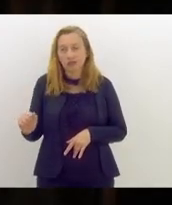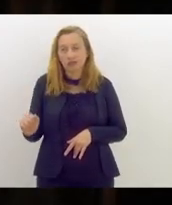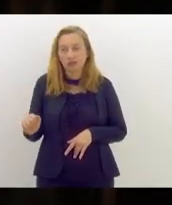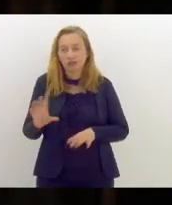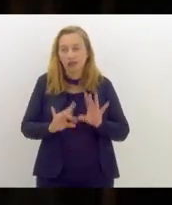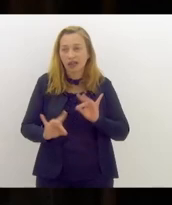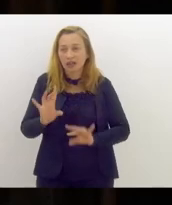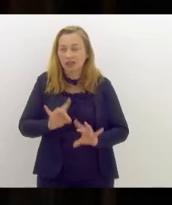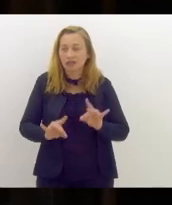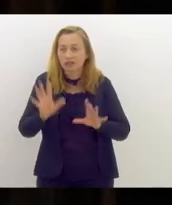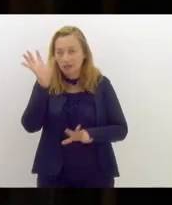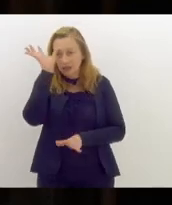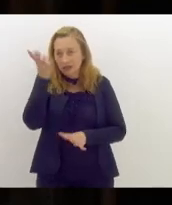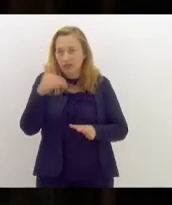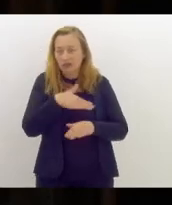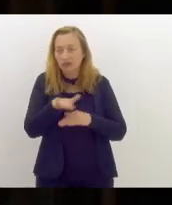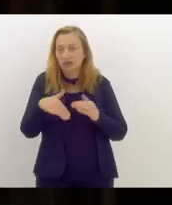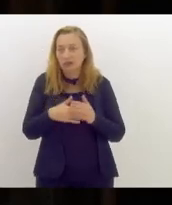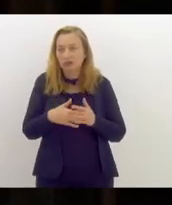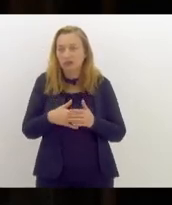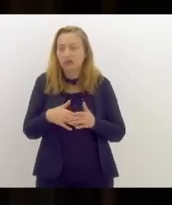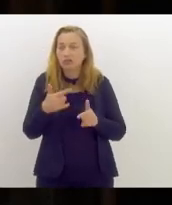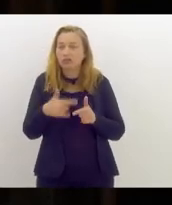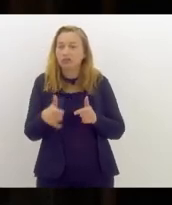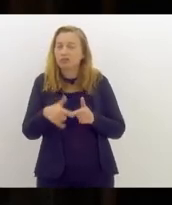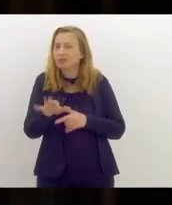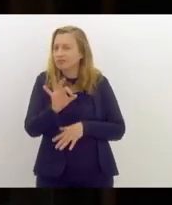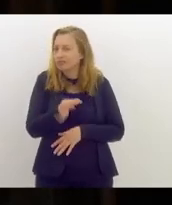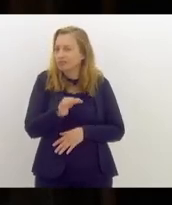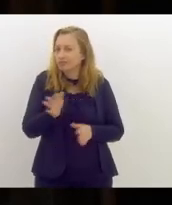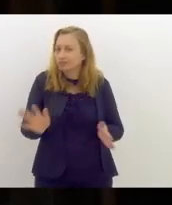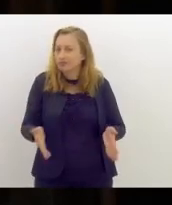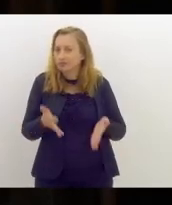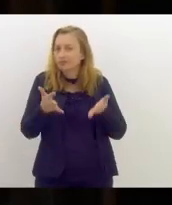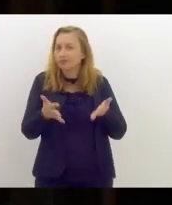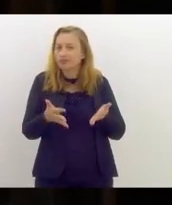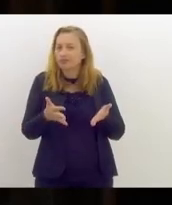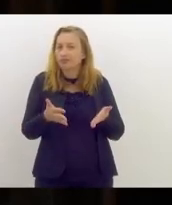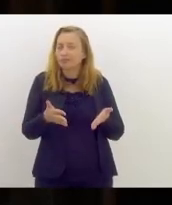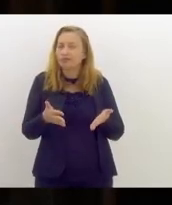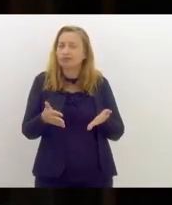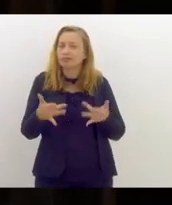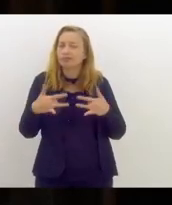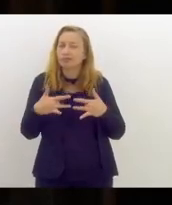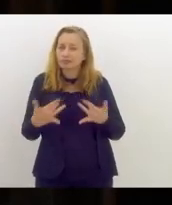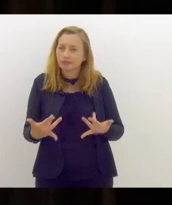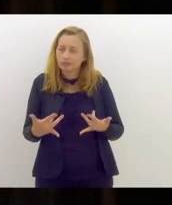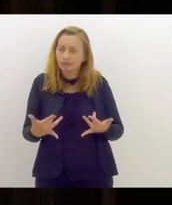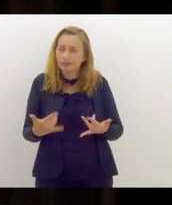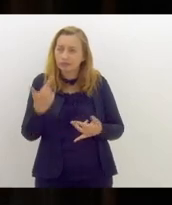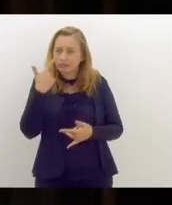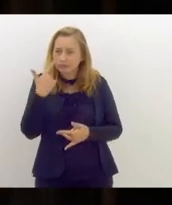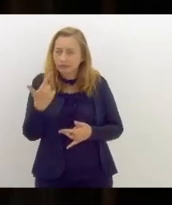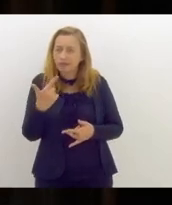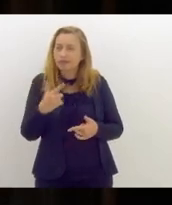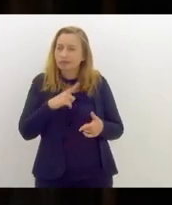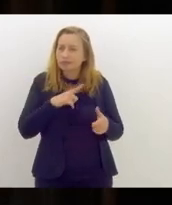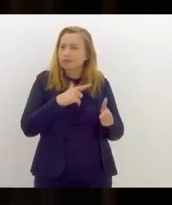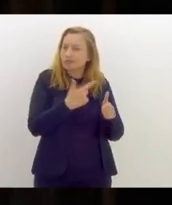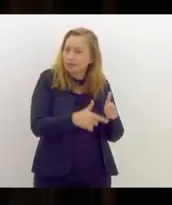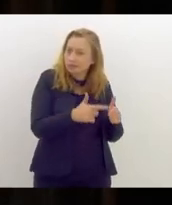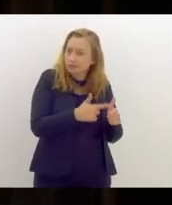e resolvi todos os problemas justamente né estimulando a solidariedade né vendo que tinha um problema